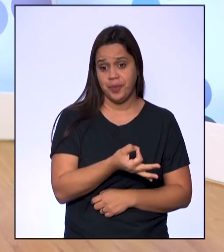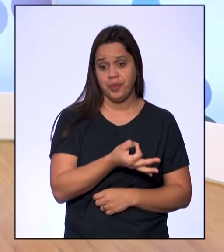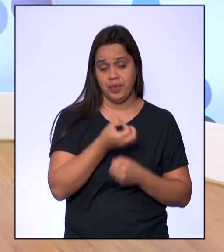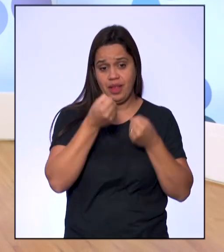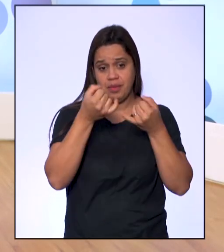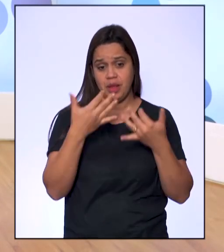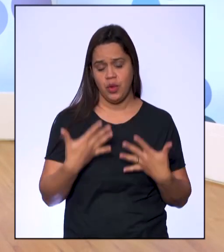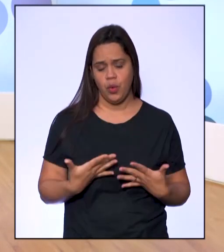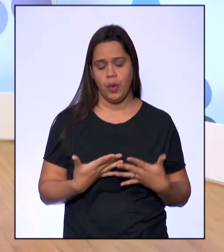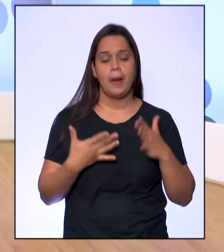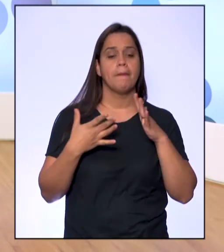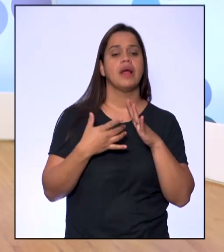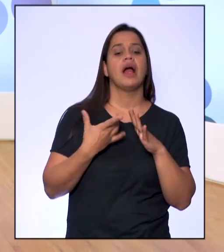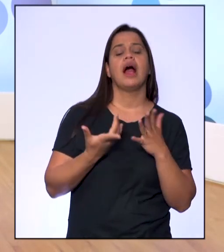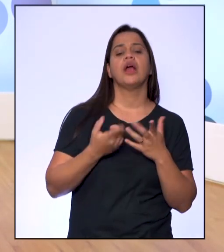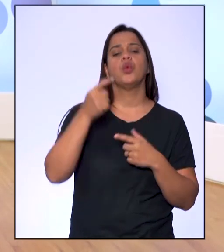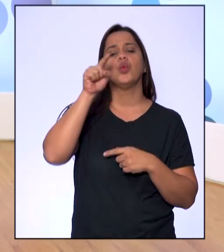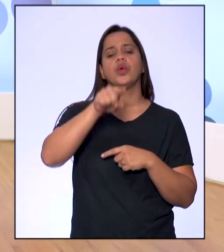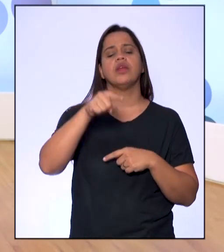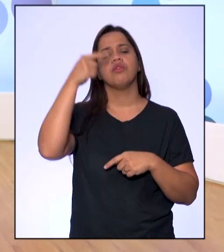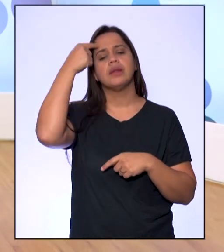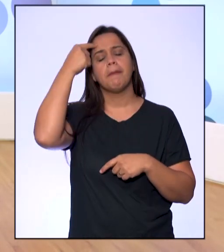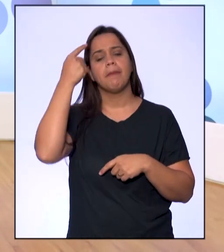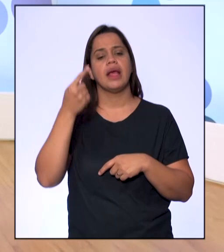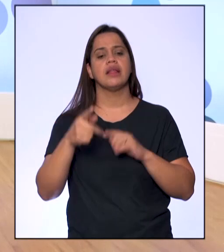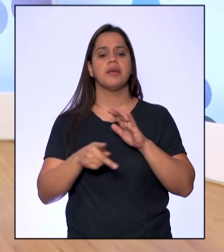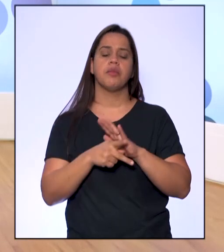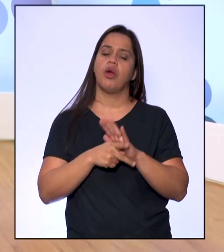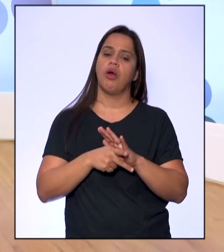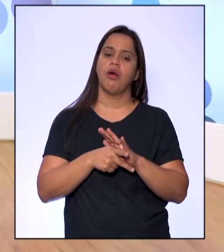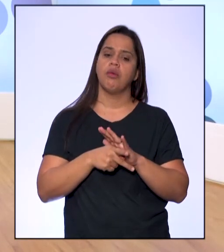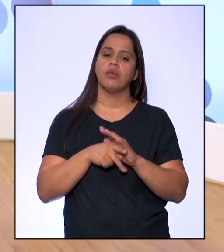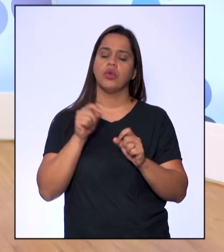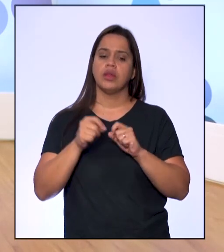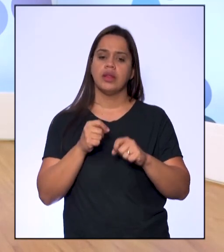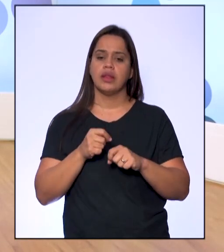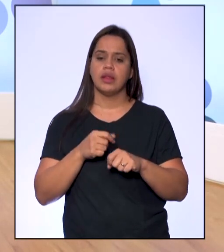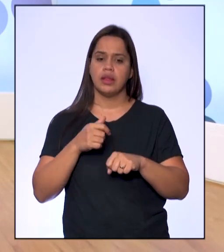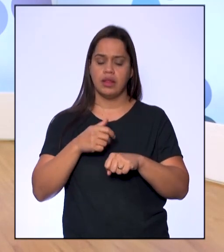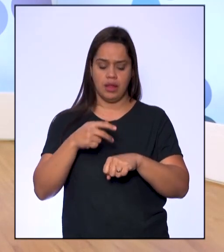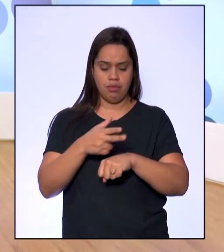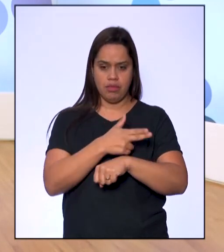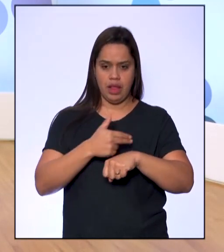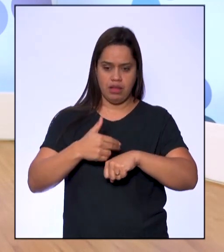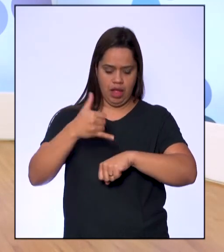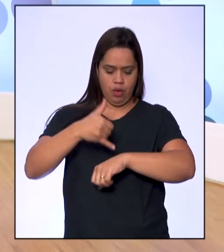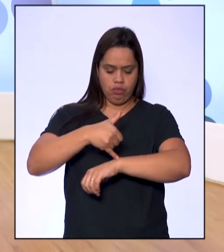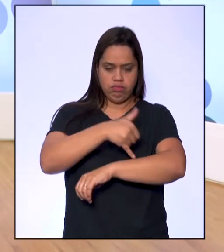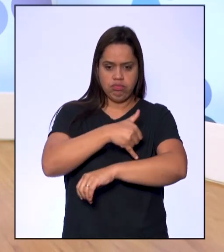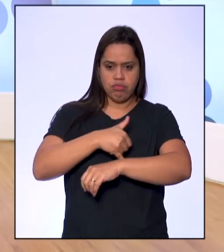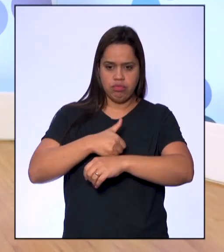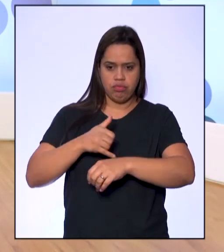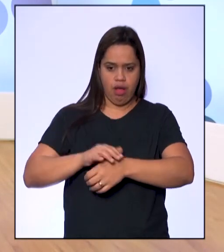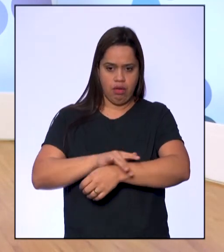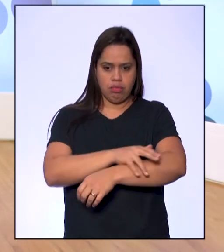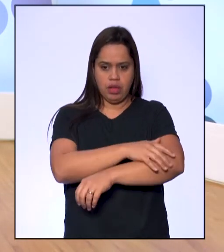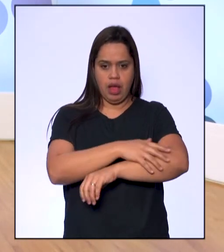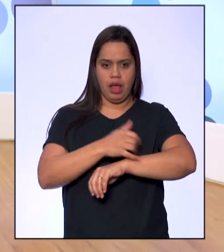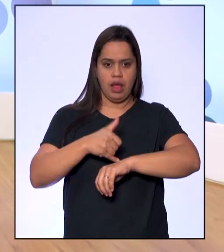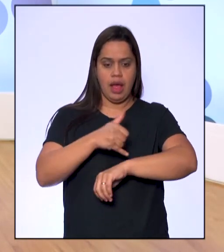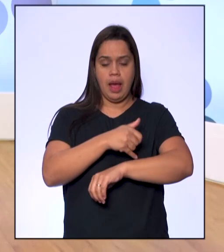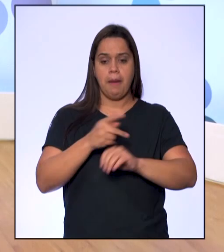você pensa a respeito da prática de pintar ou gravar desenhos na pele? Um respondeu aqui que é